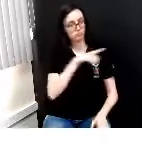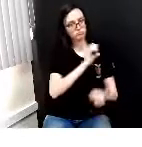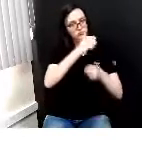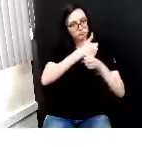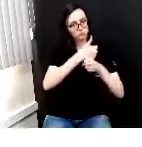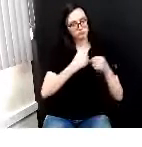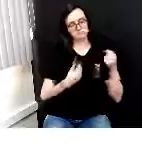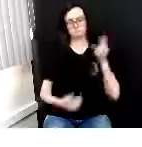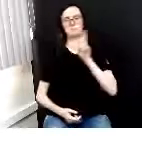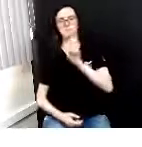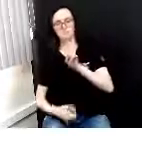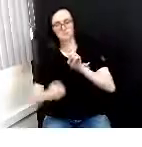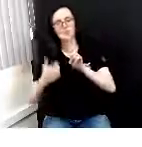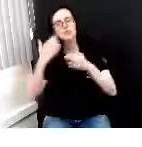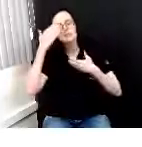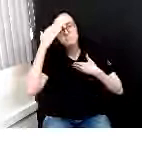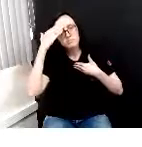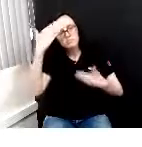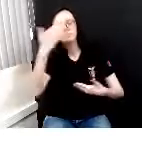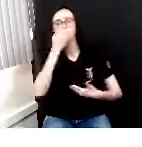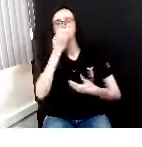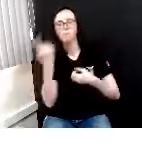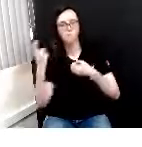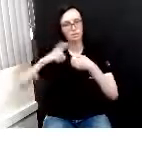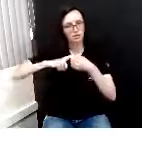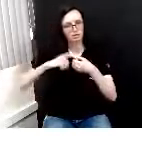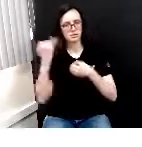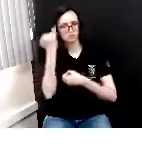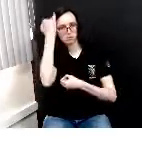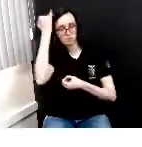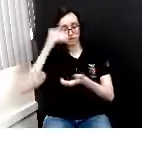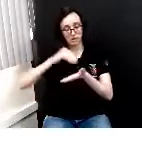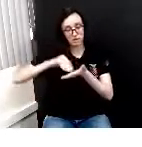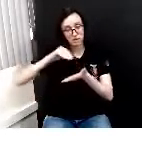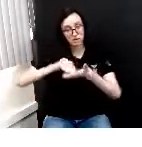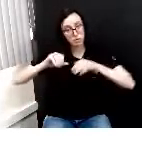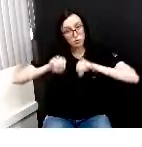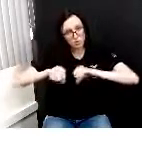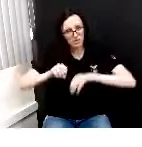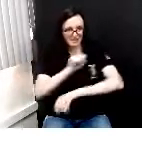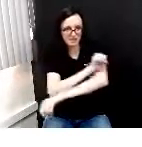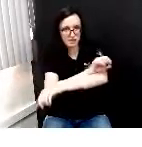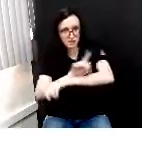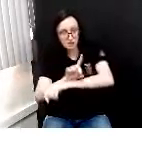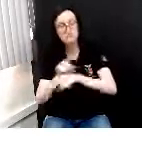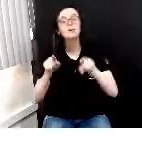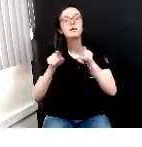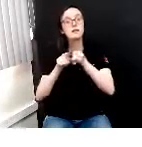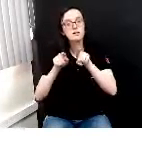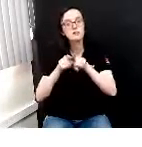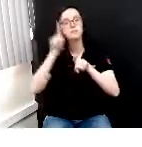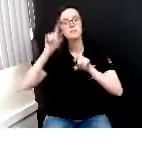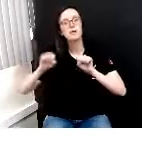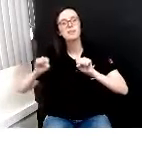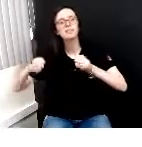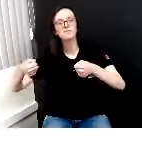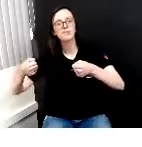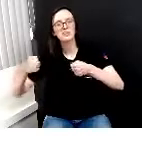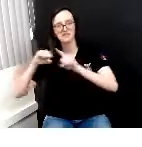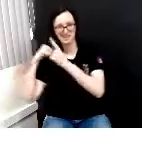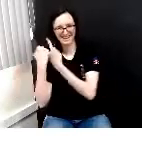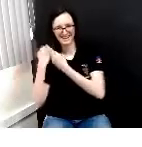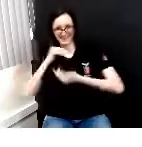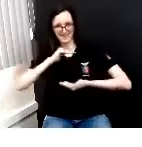Lopes, agradecer a parceria, né, da Secretaria de Educação e da Defesa Civil para